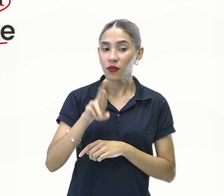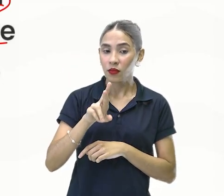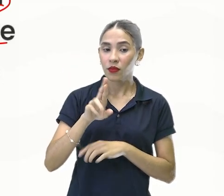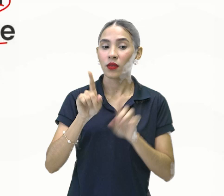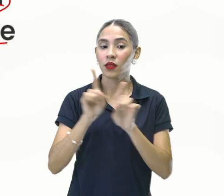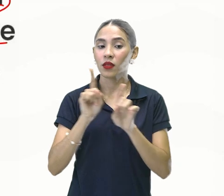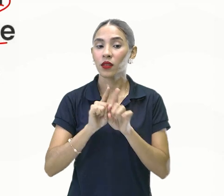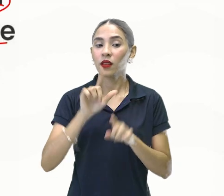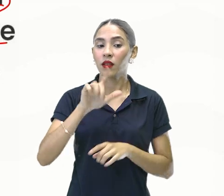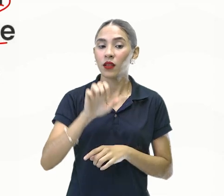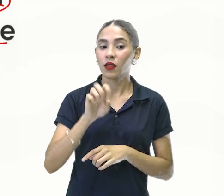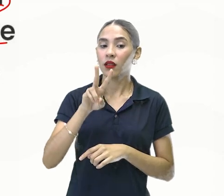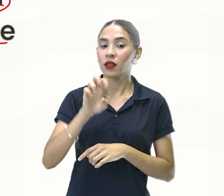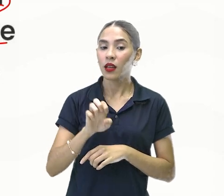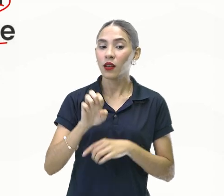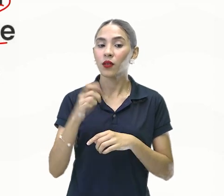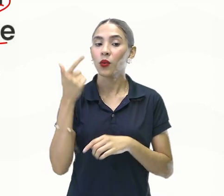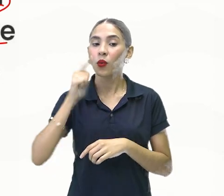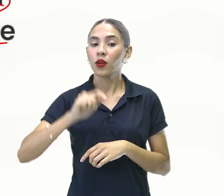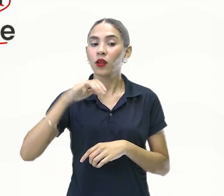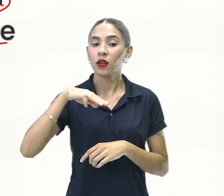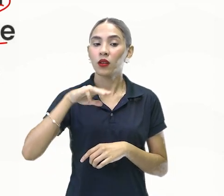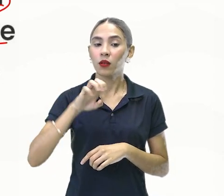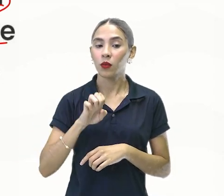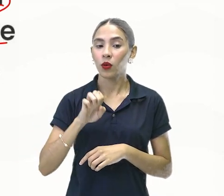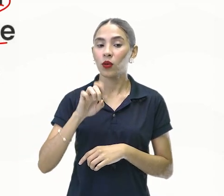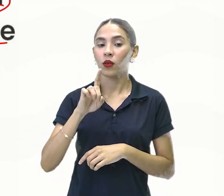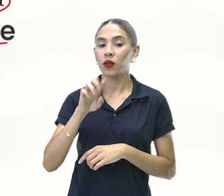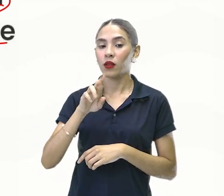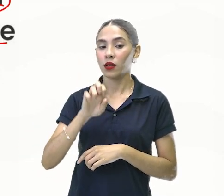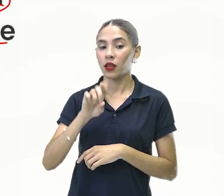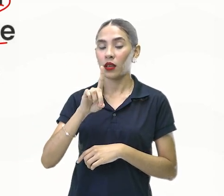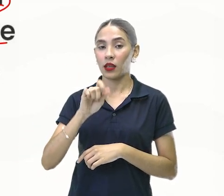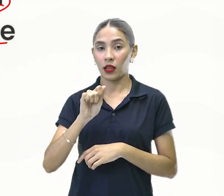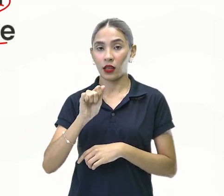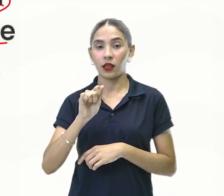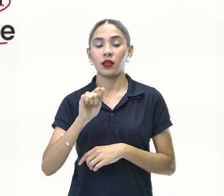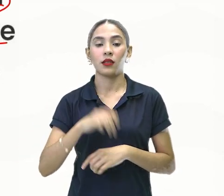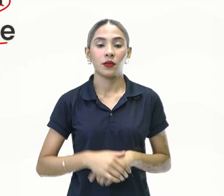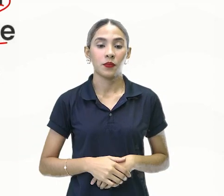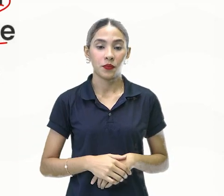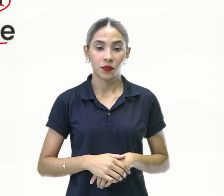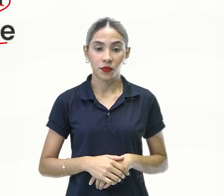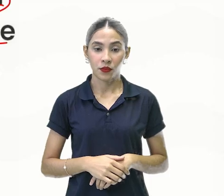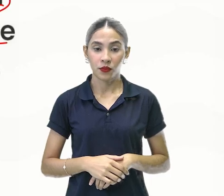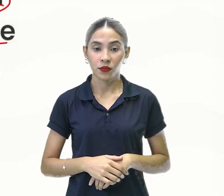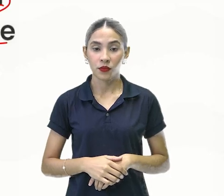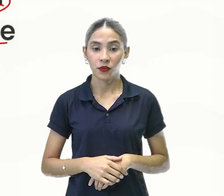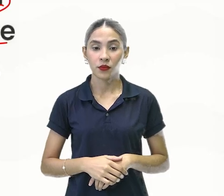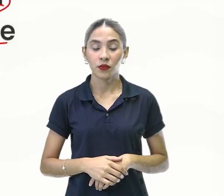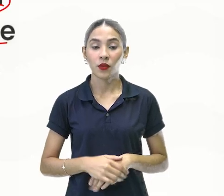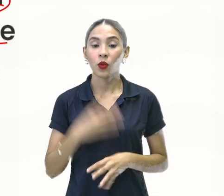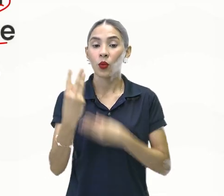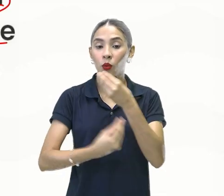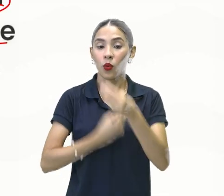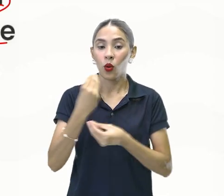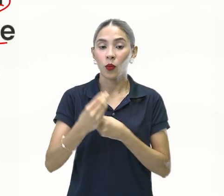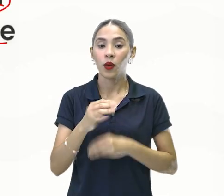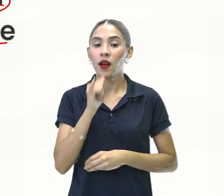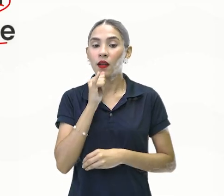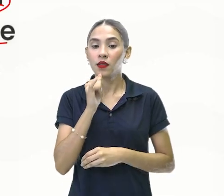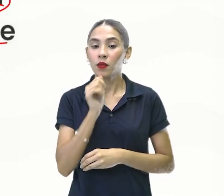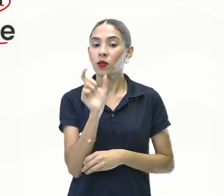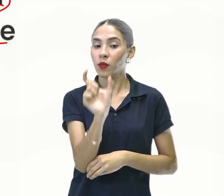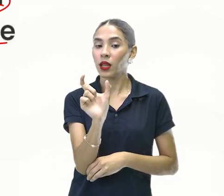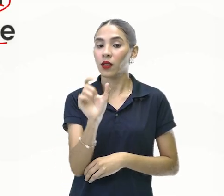leve, uma dor leve para moderada, tá? Dor leve ou moderada. Tais como, a expressão